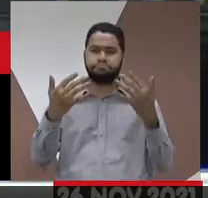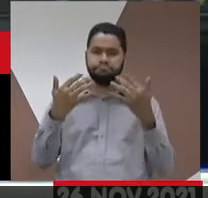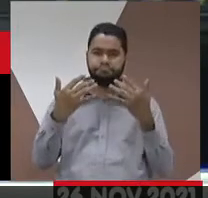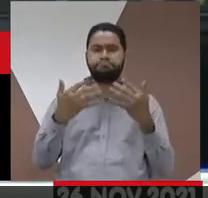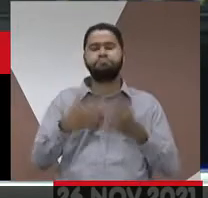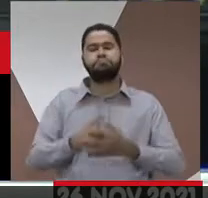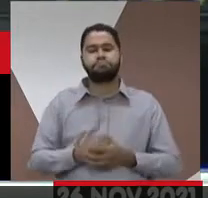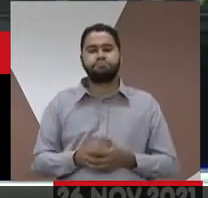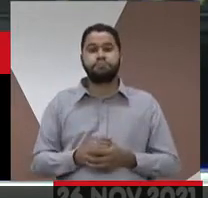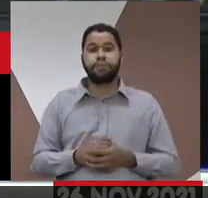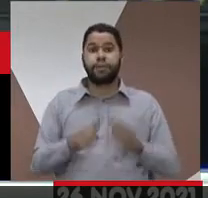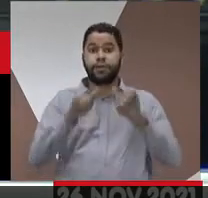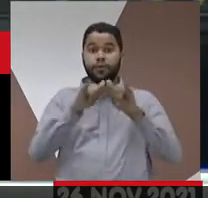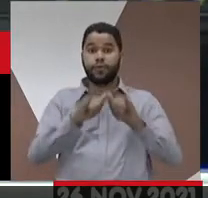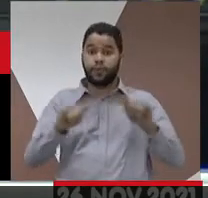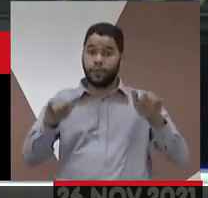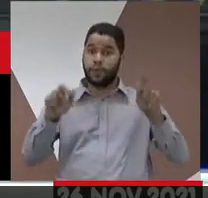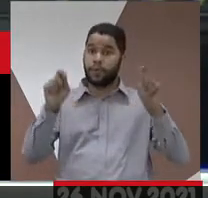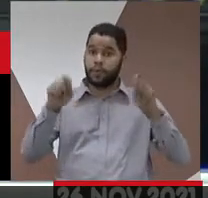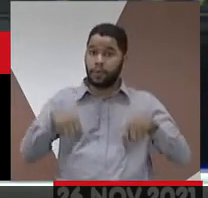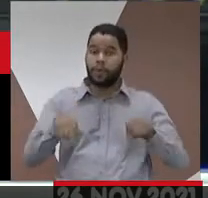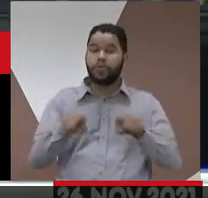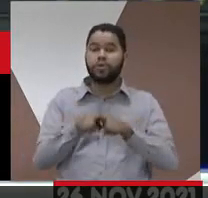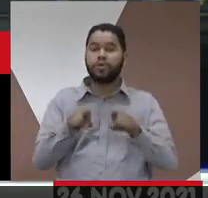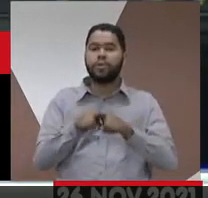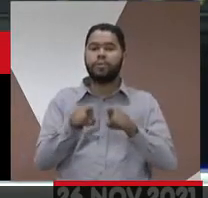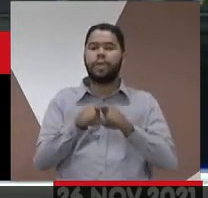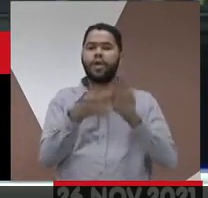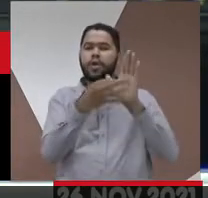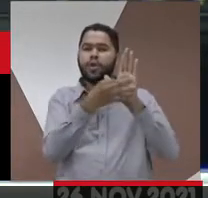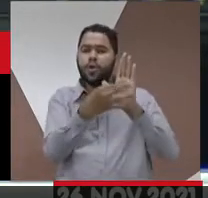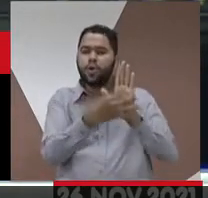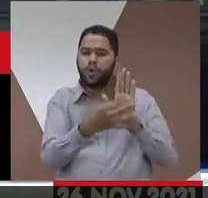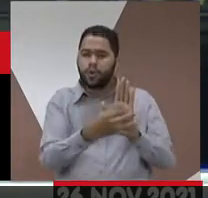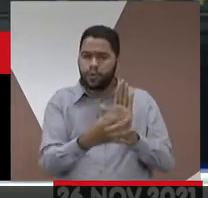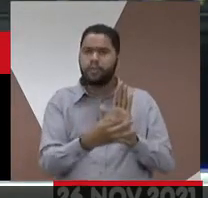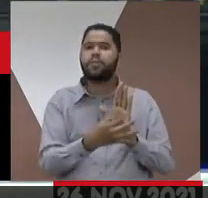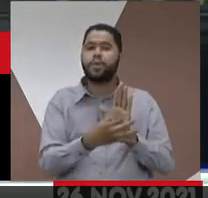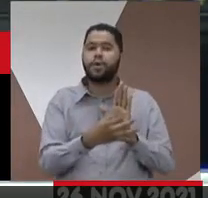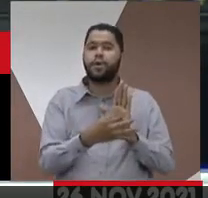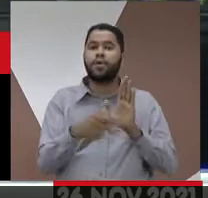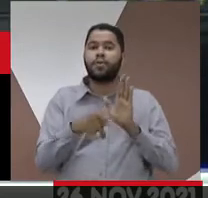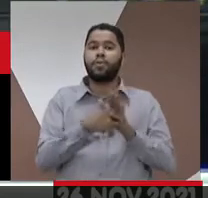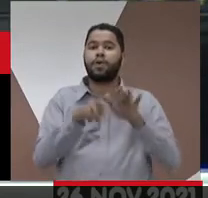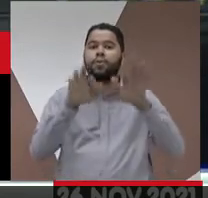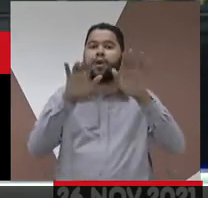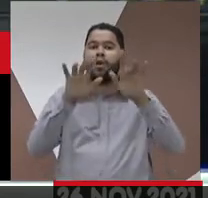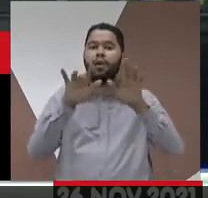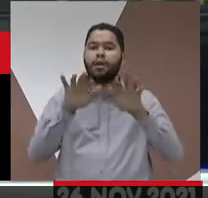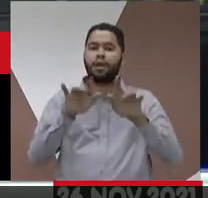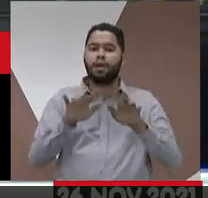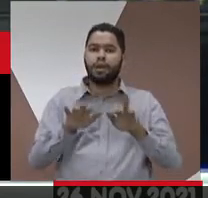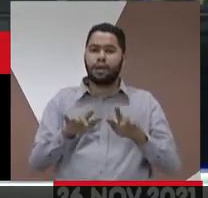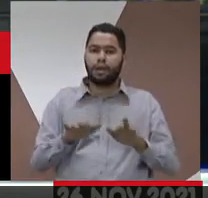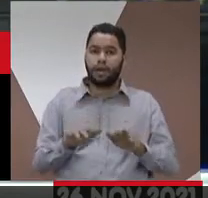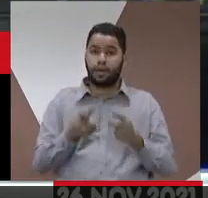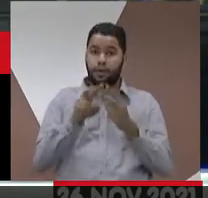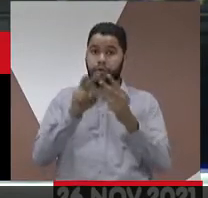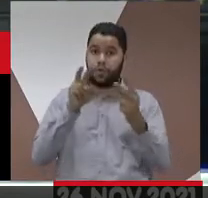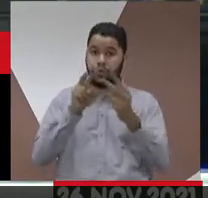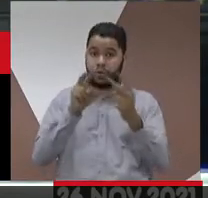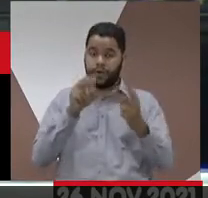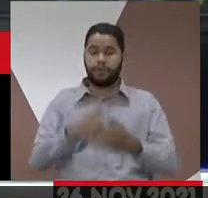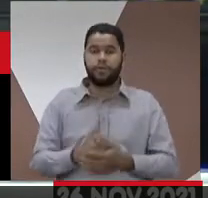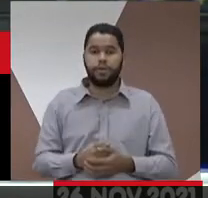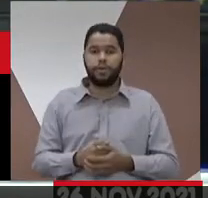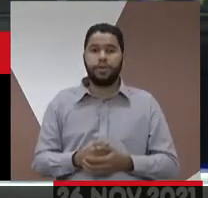distância, informamos que poderão encaminhar seus comentários e sugestões via formulário online